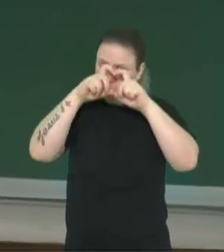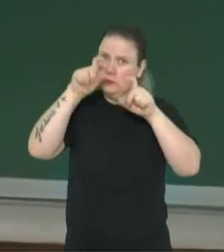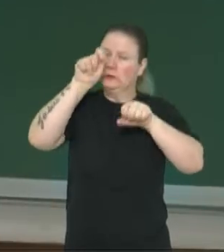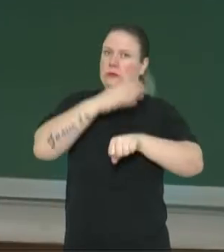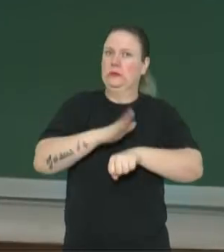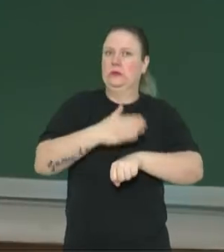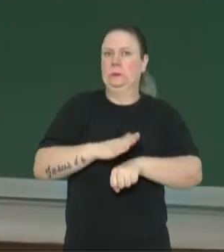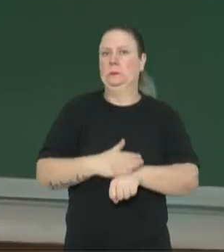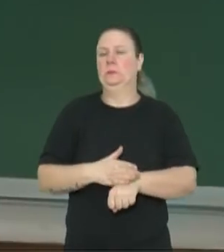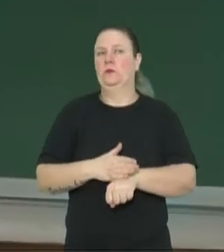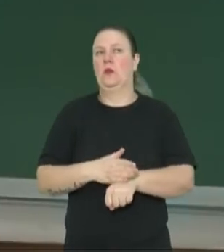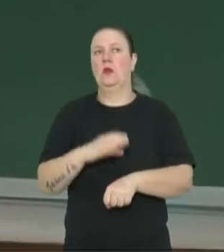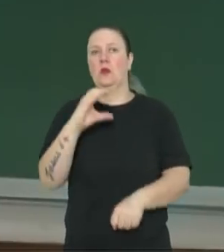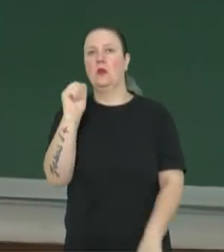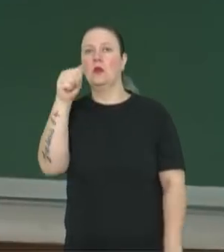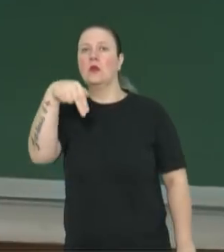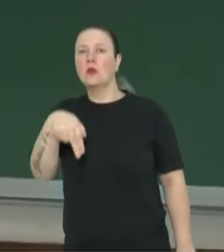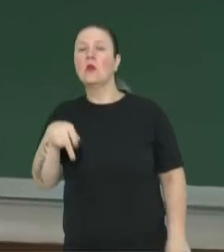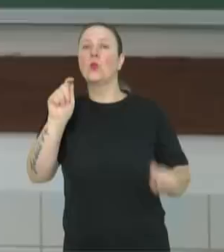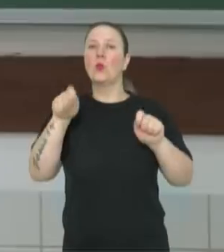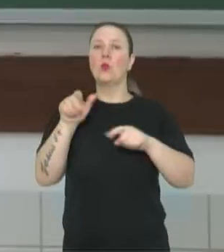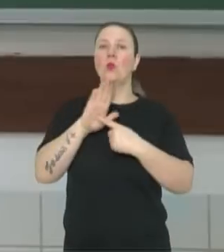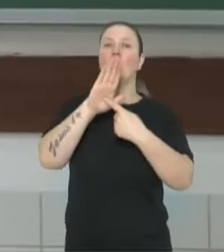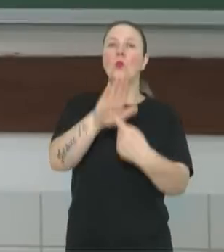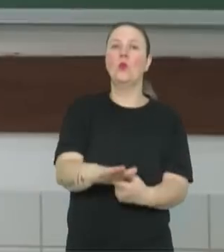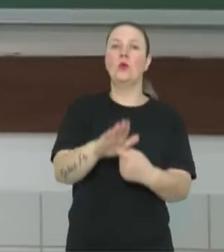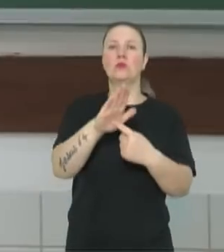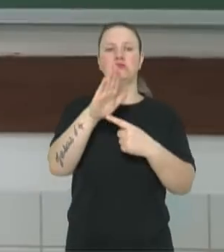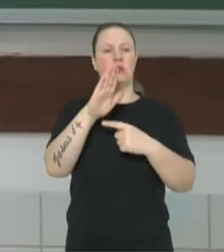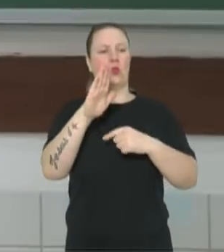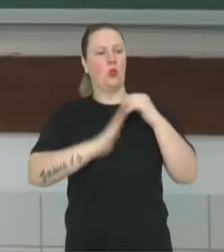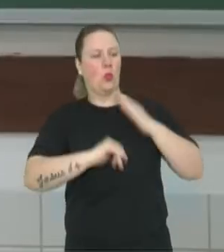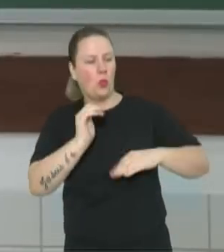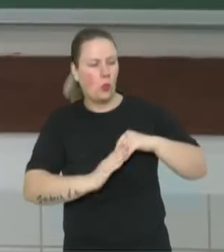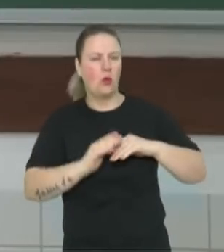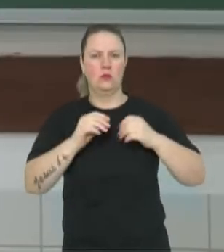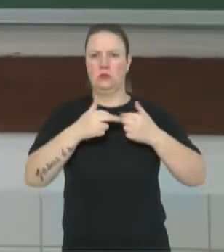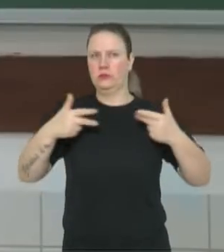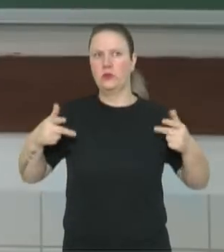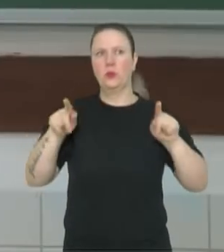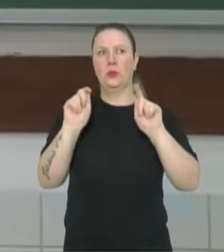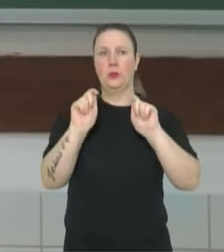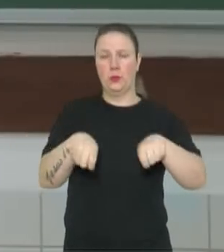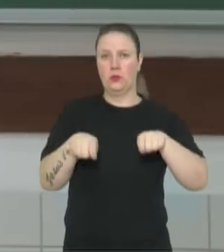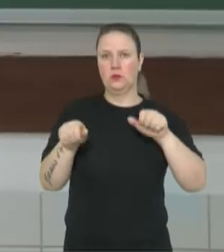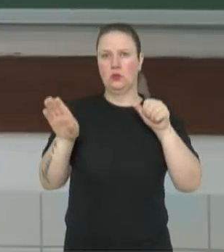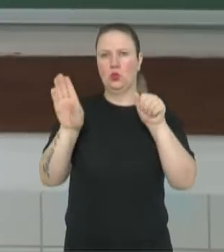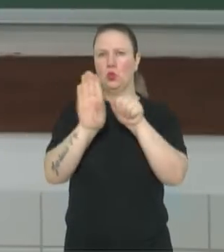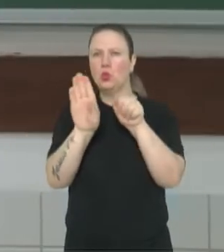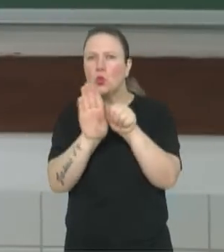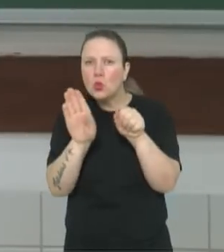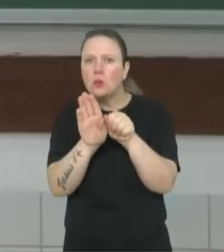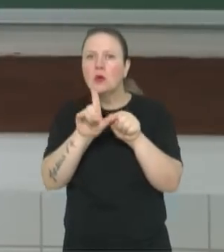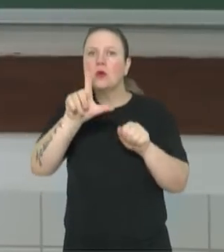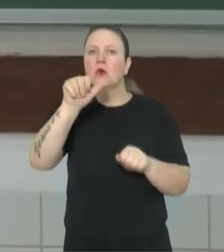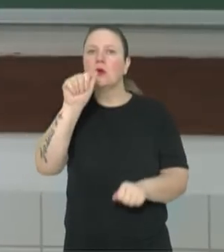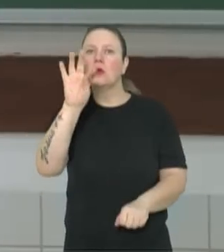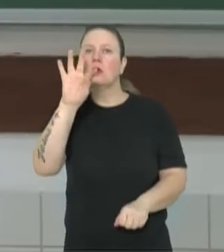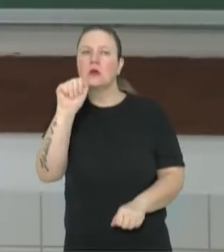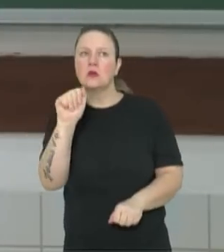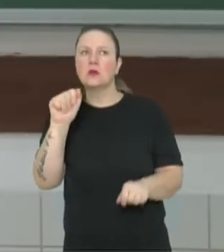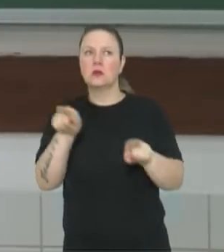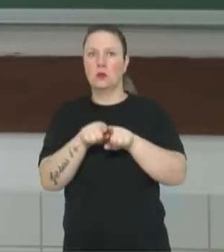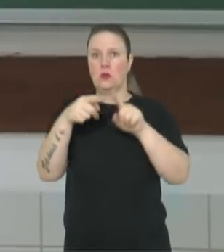O can é o meu verbo modal, que indica minhas habilidades. E também pode ser o substantivo lata. E as minhas